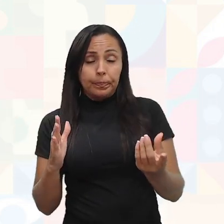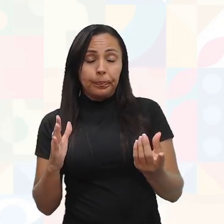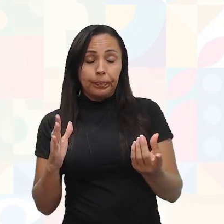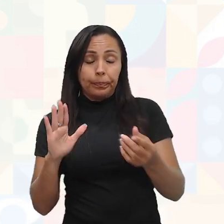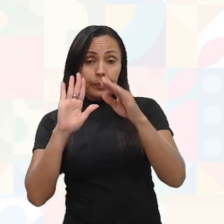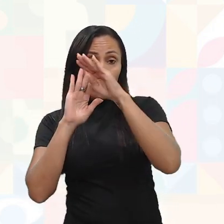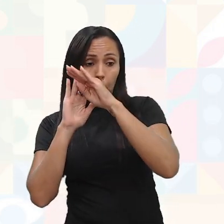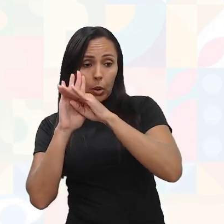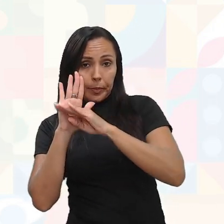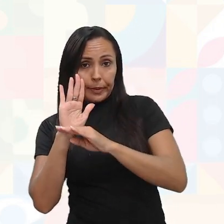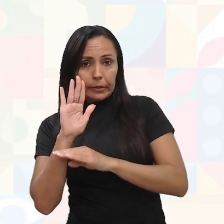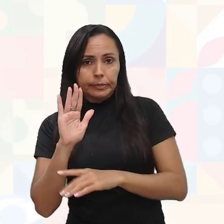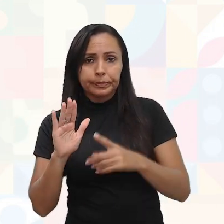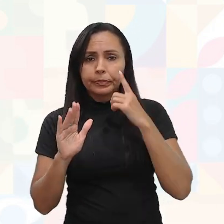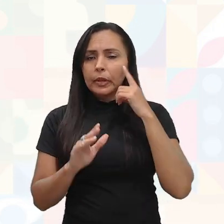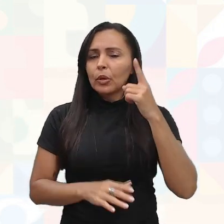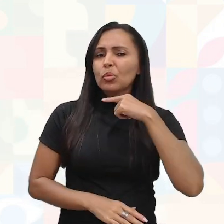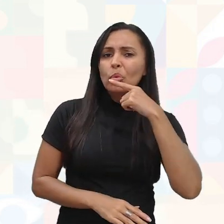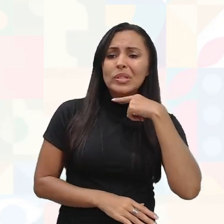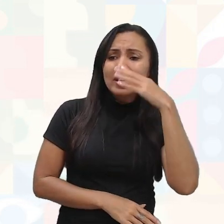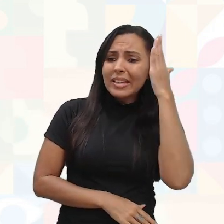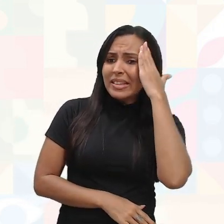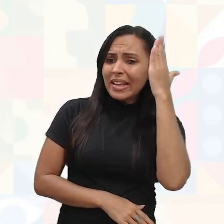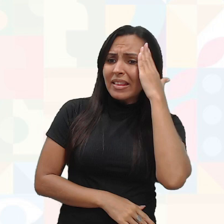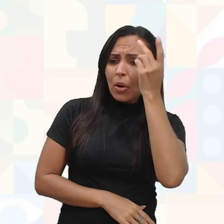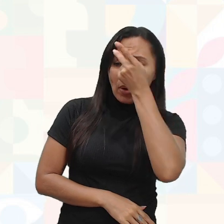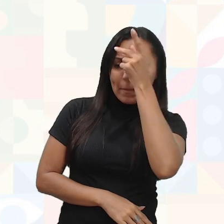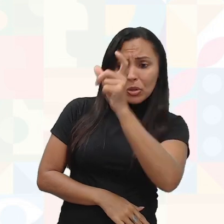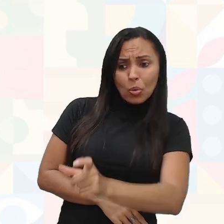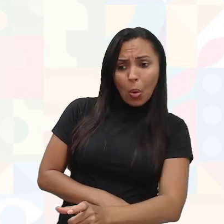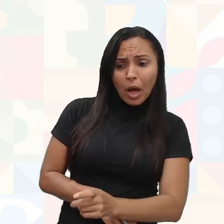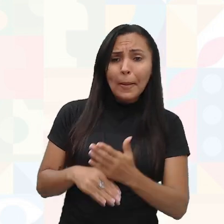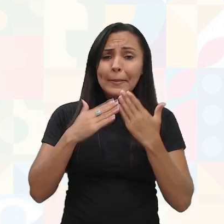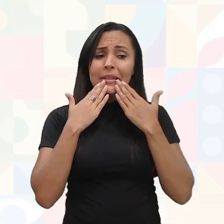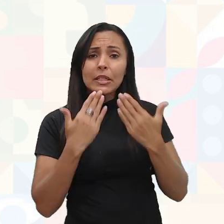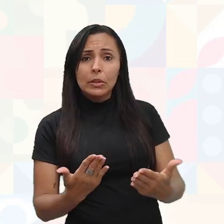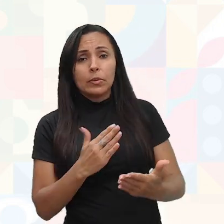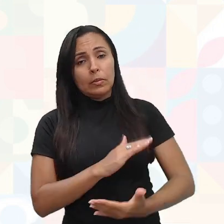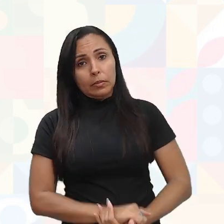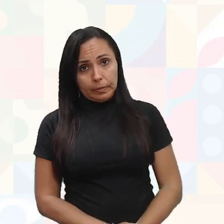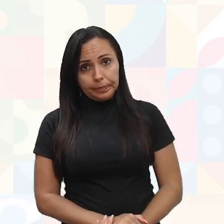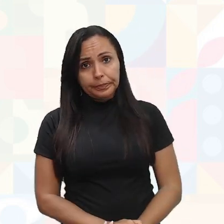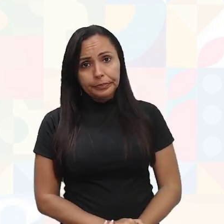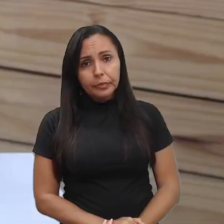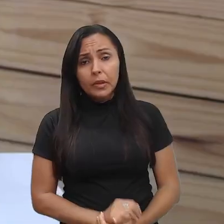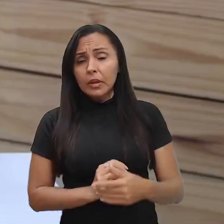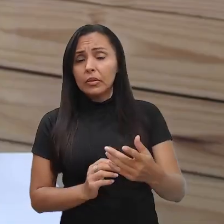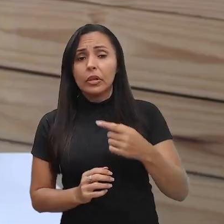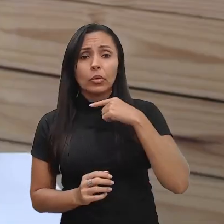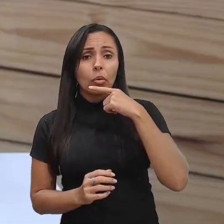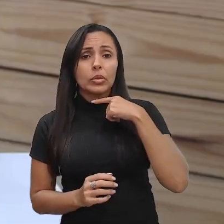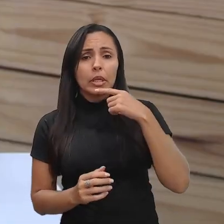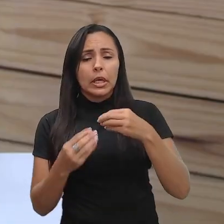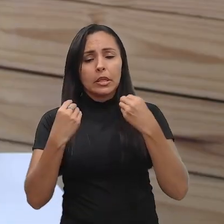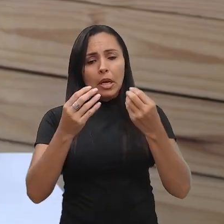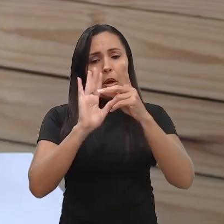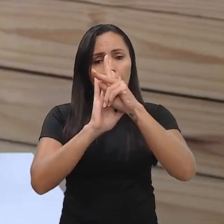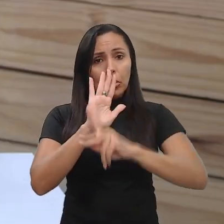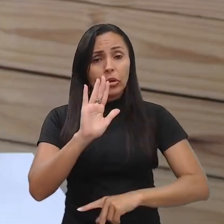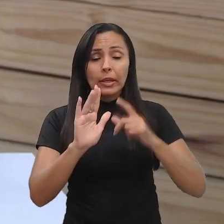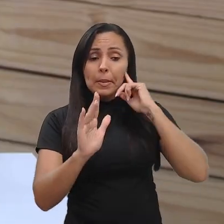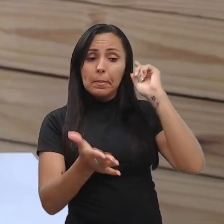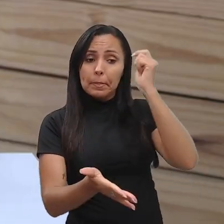programador e não conseguir entender o que o cliente pede, né? Você não vai conseguir entregar o projeto que ele